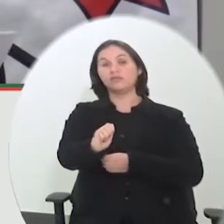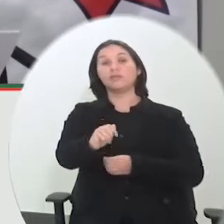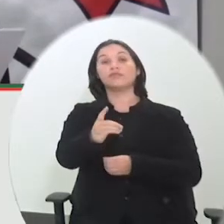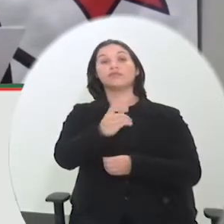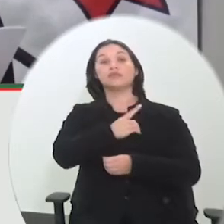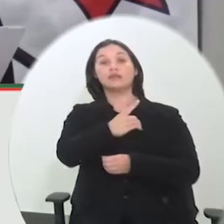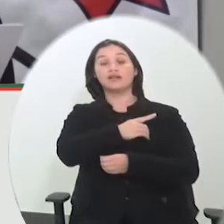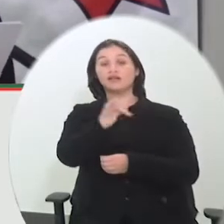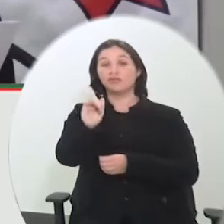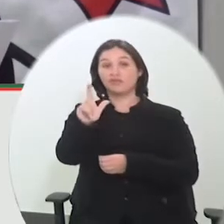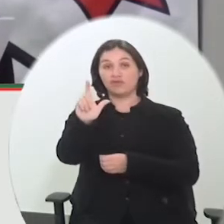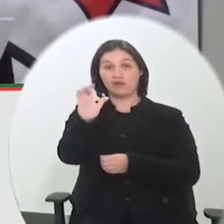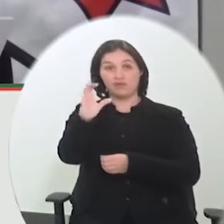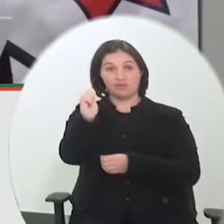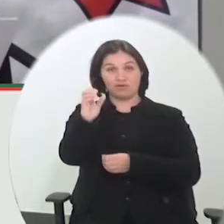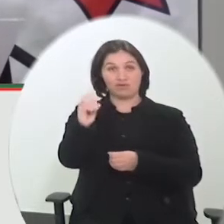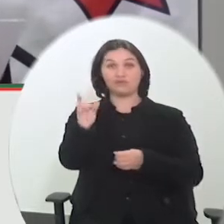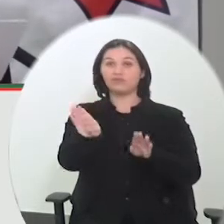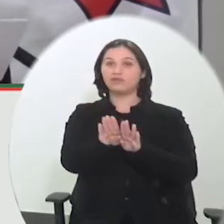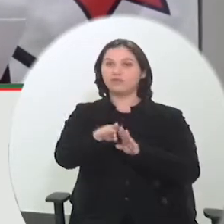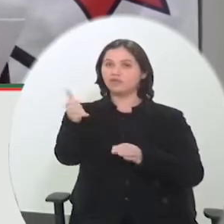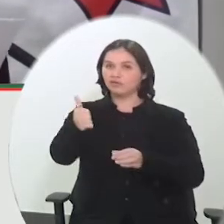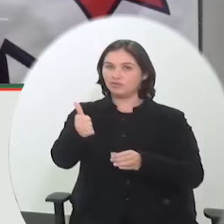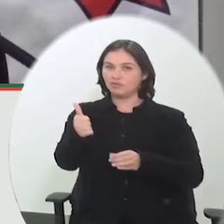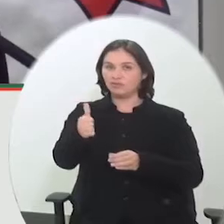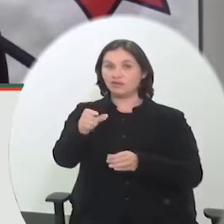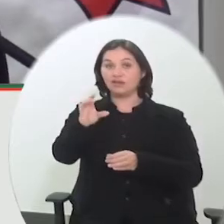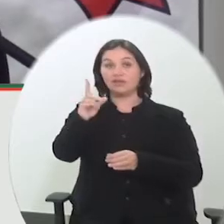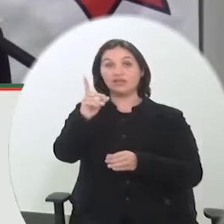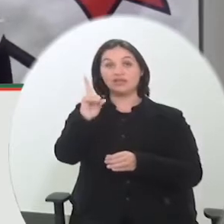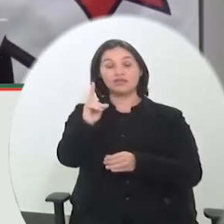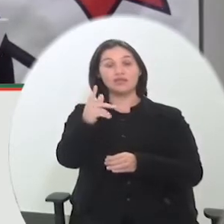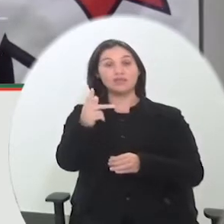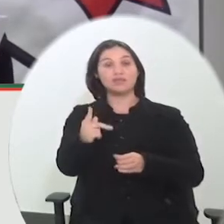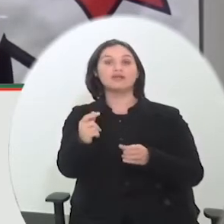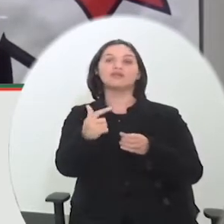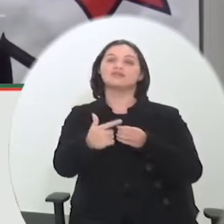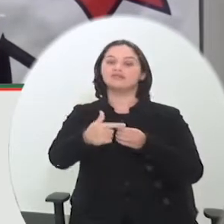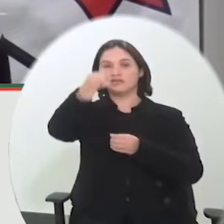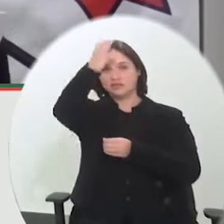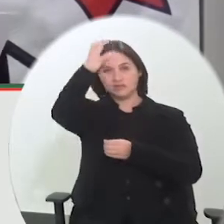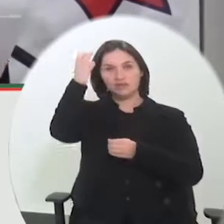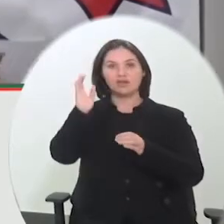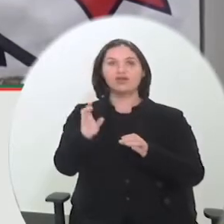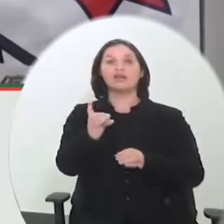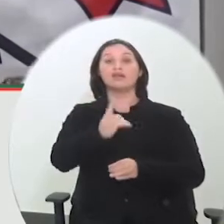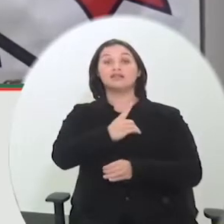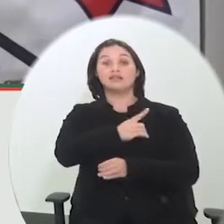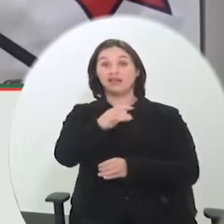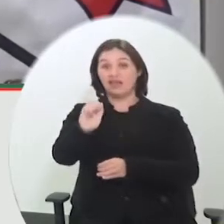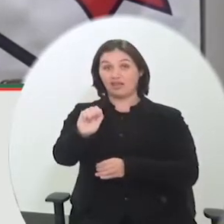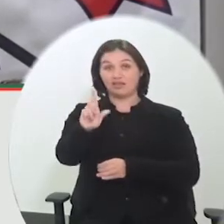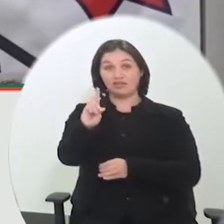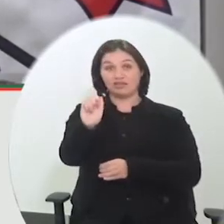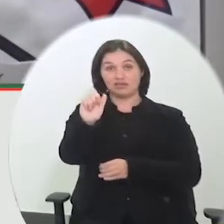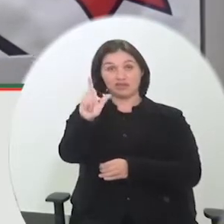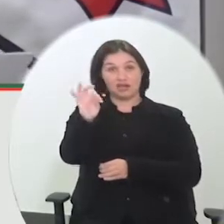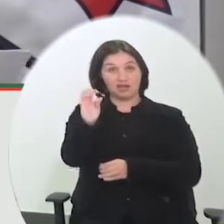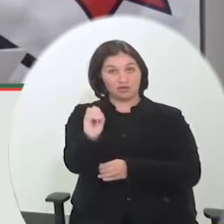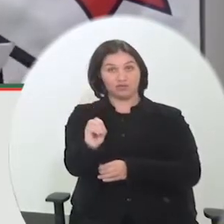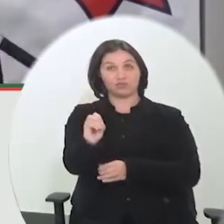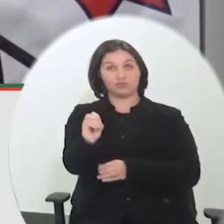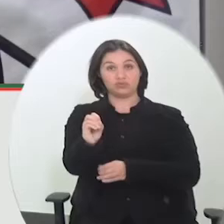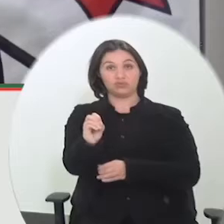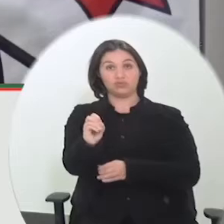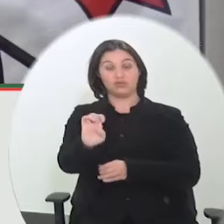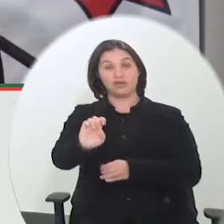Criciúma. Delegado Yuri Micheluzzi, da DIC. Delegado Adalto de Souza, ex-delegado